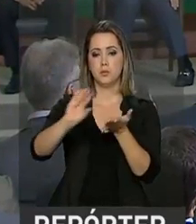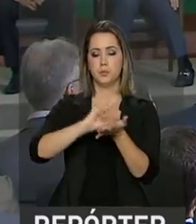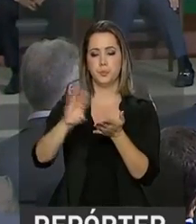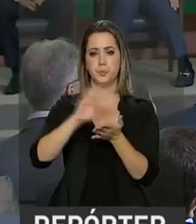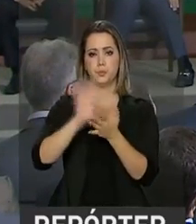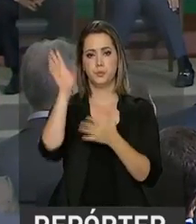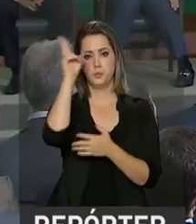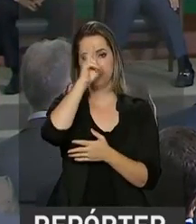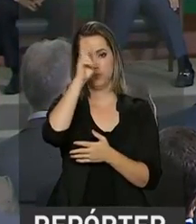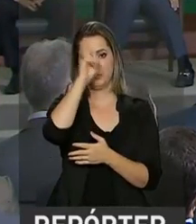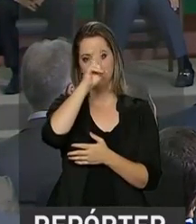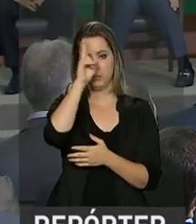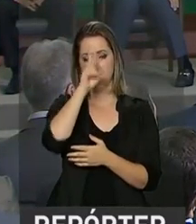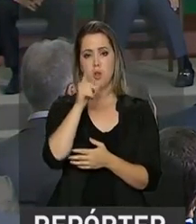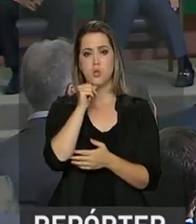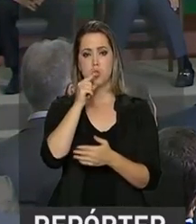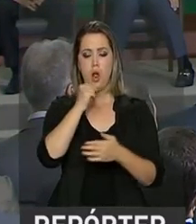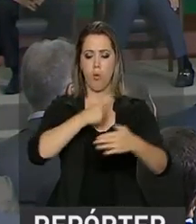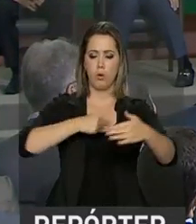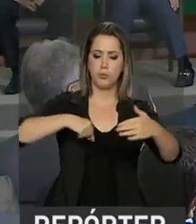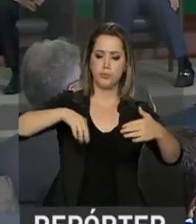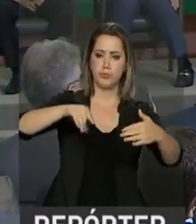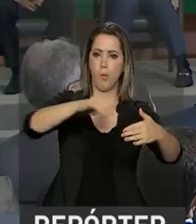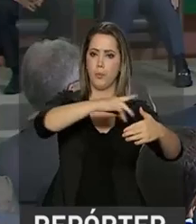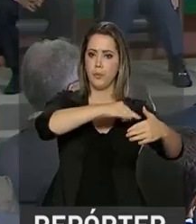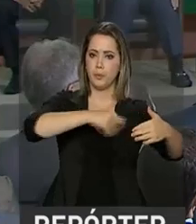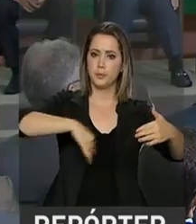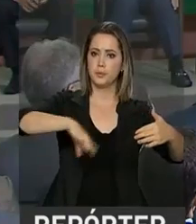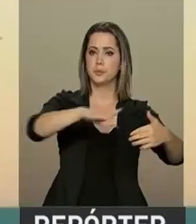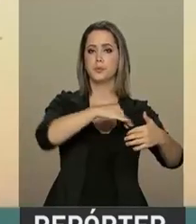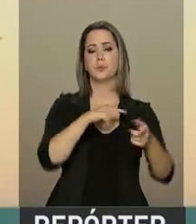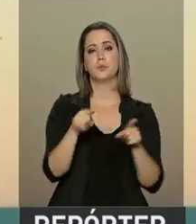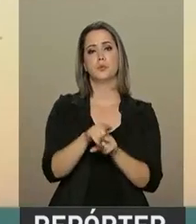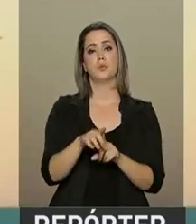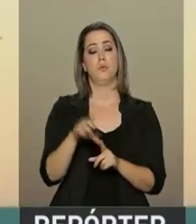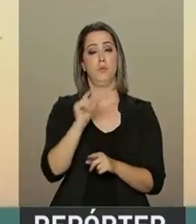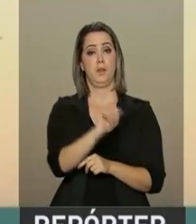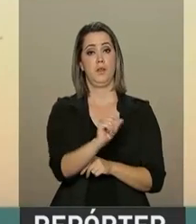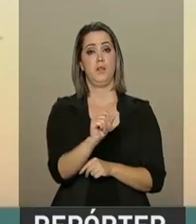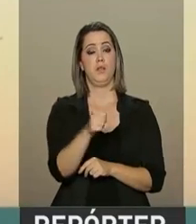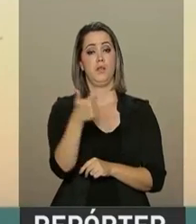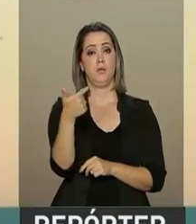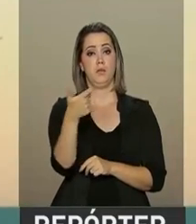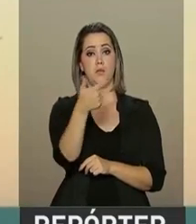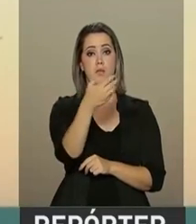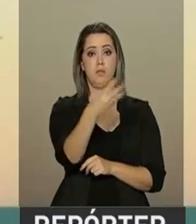no em água para o semiário do nordestino brasileiro sendo